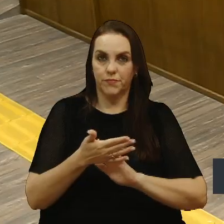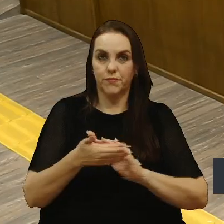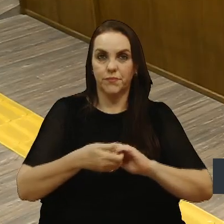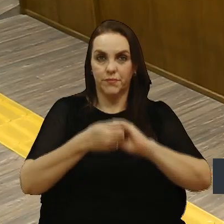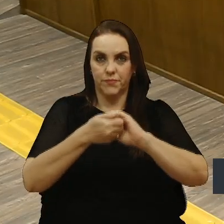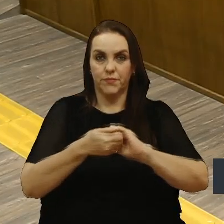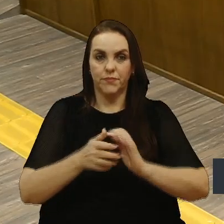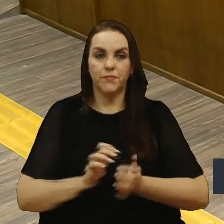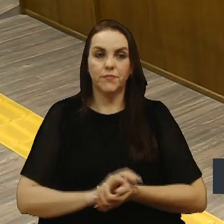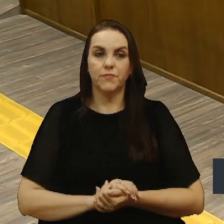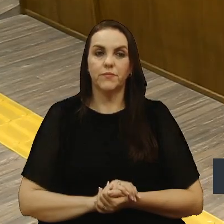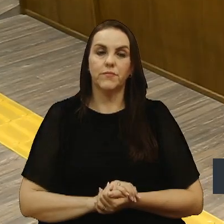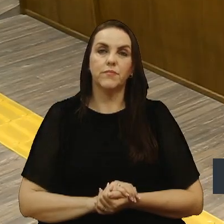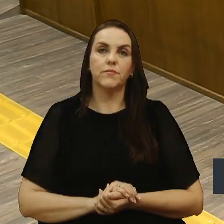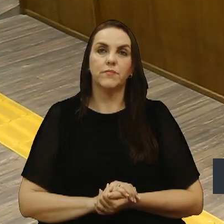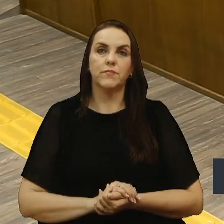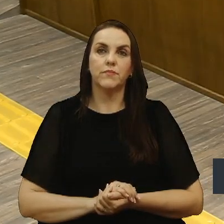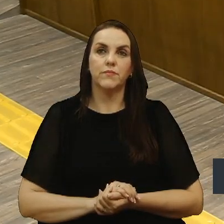congratulações.